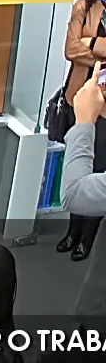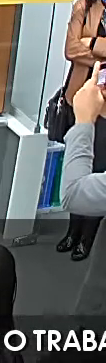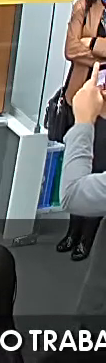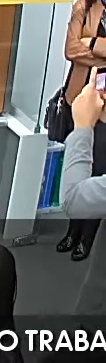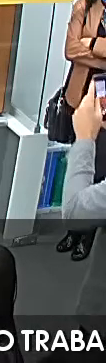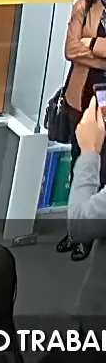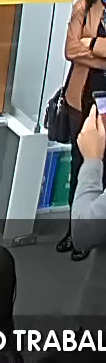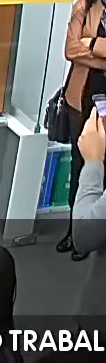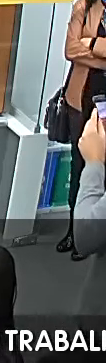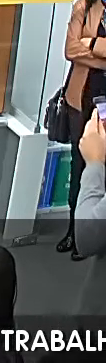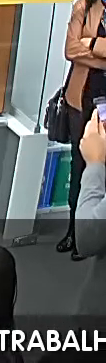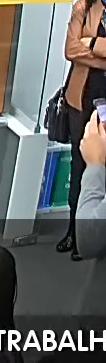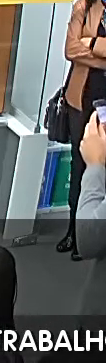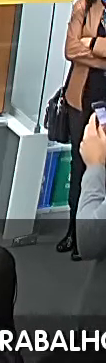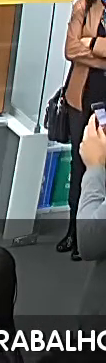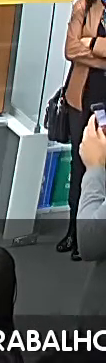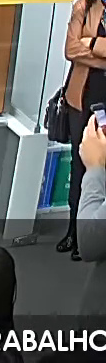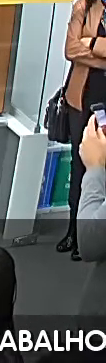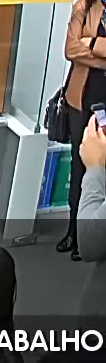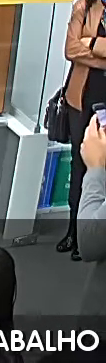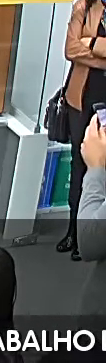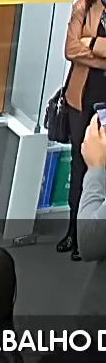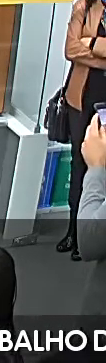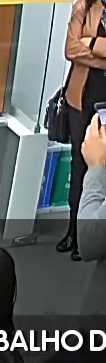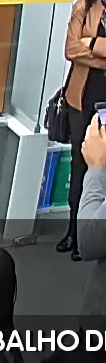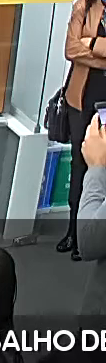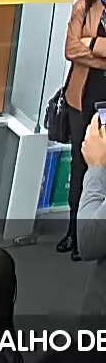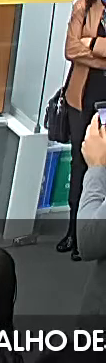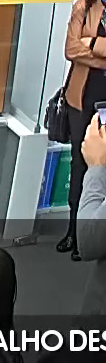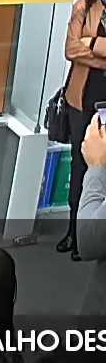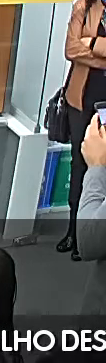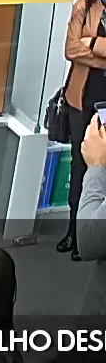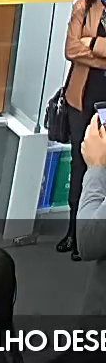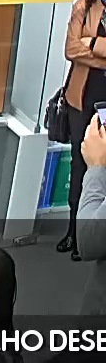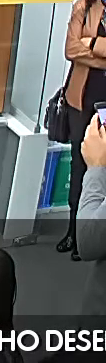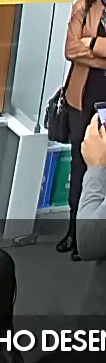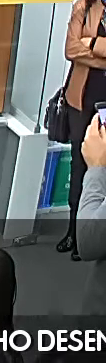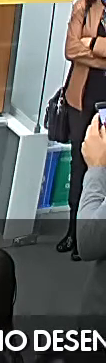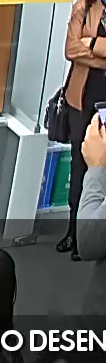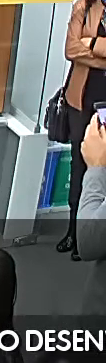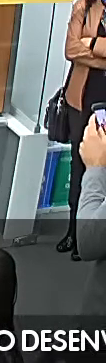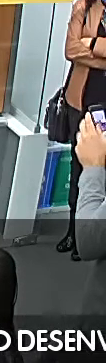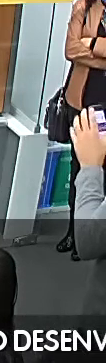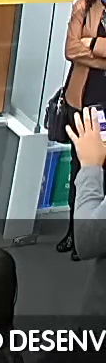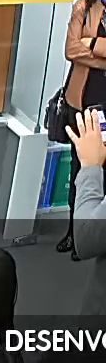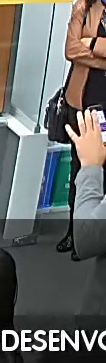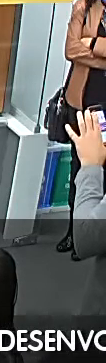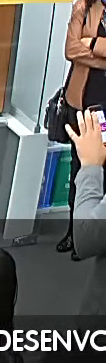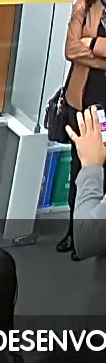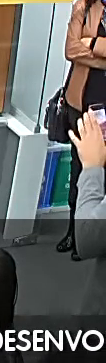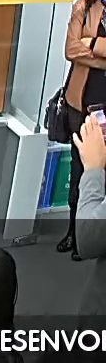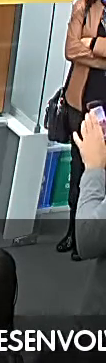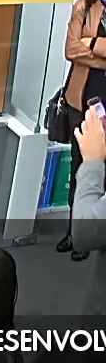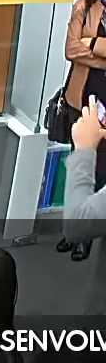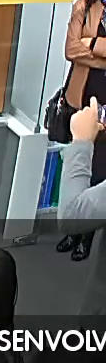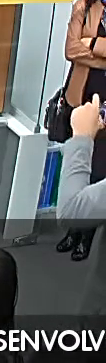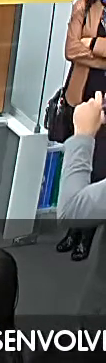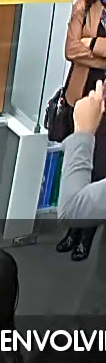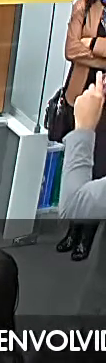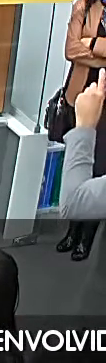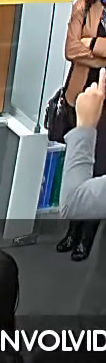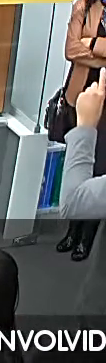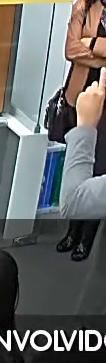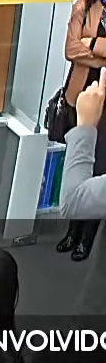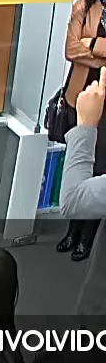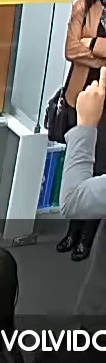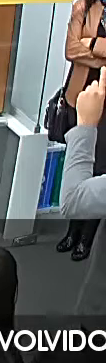comissão e com as pessoas com deficiência, para a gente ter dias melhores. Agradecer a presença da